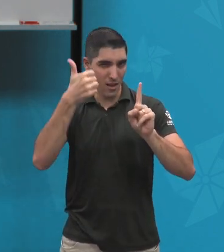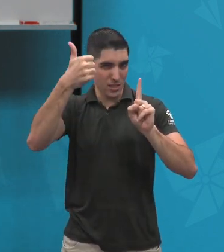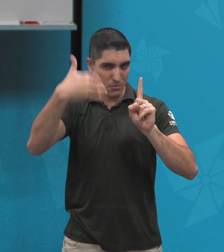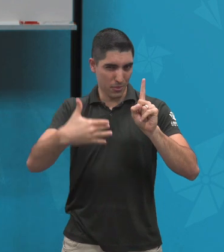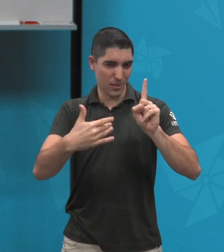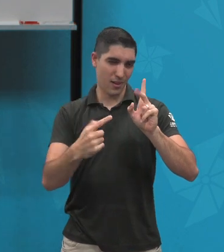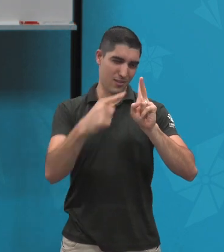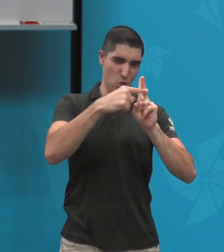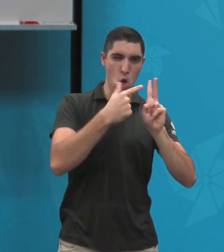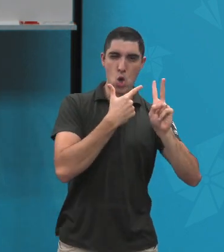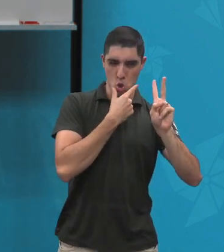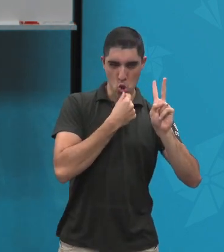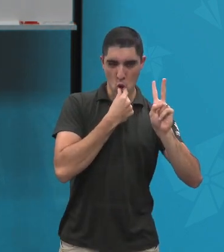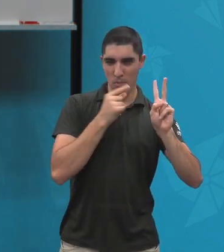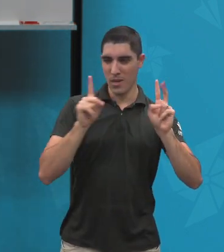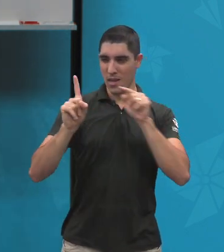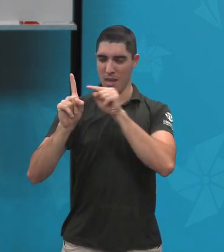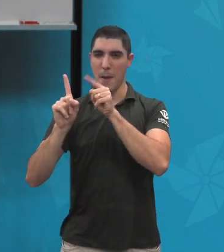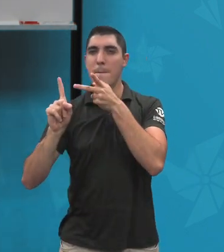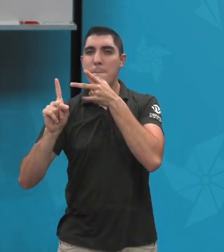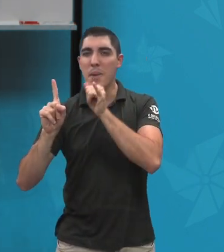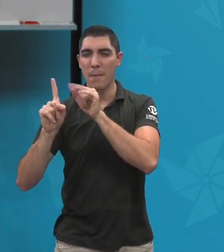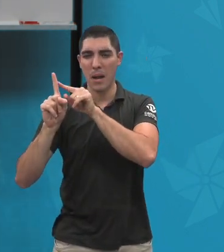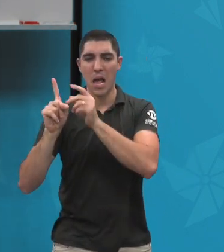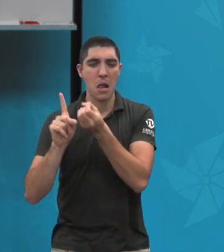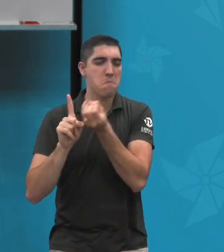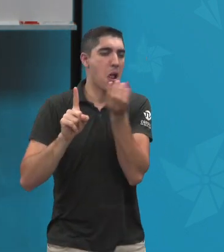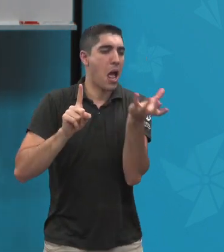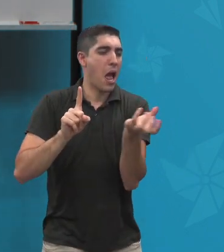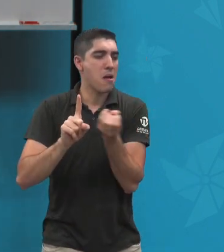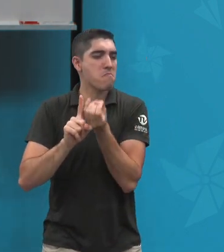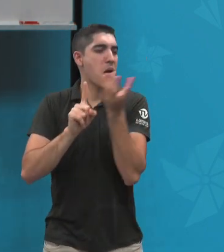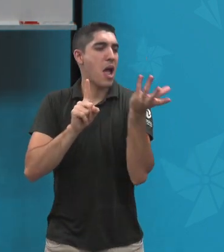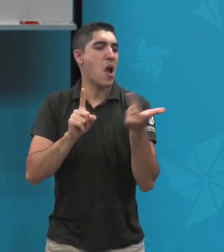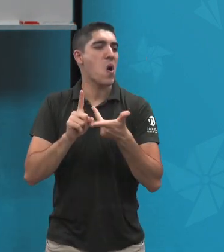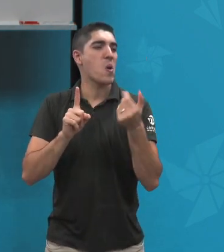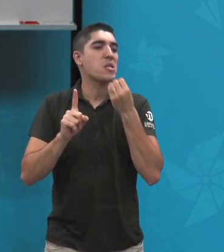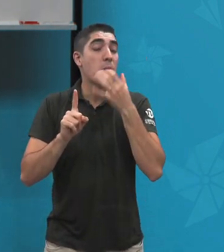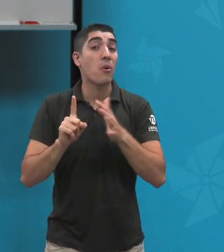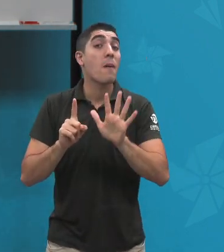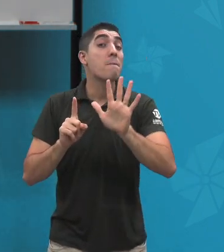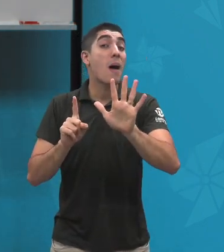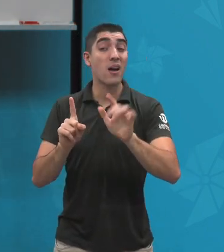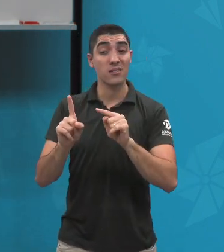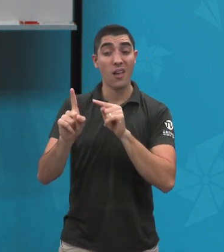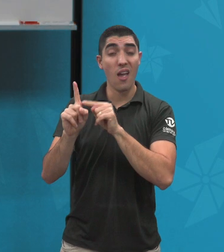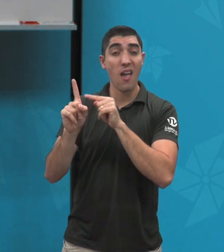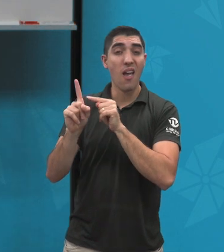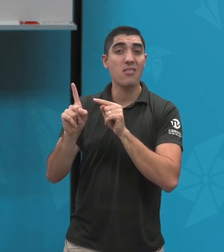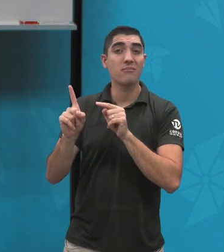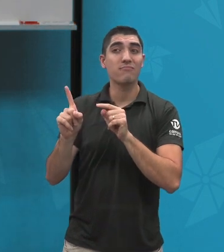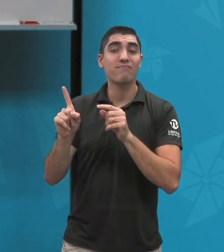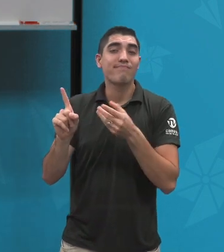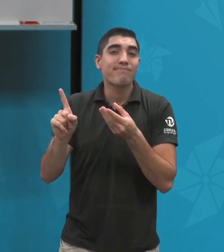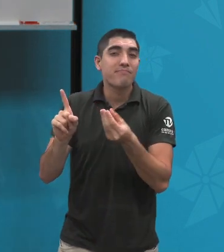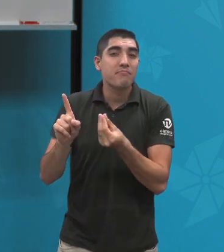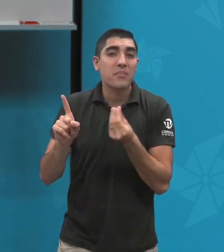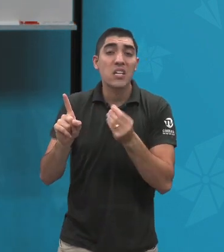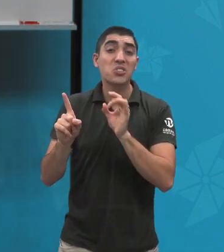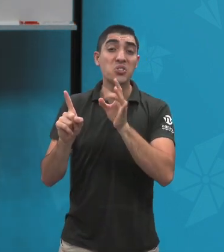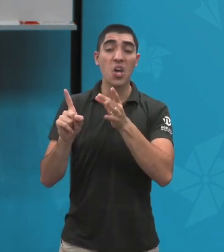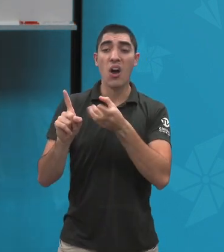esse jovem, mas ela percebe que essas virtudes não são apenas da boca para fora, mas elas são vivenciadas na